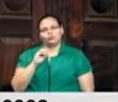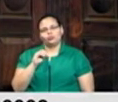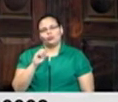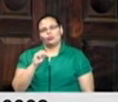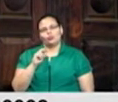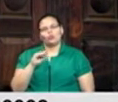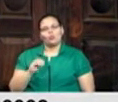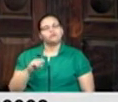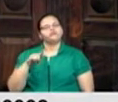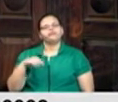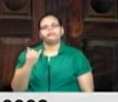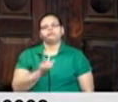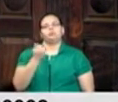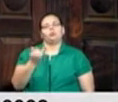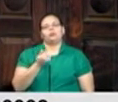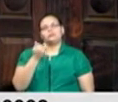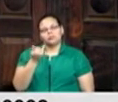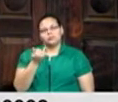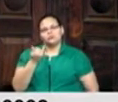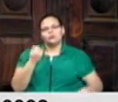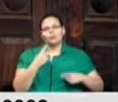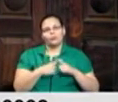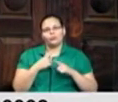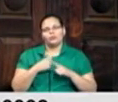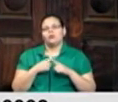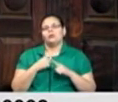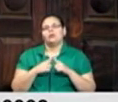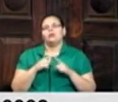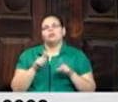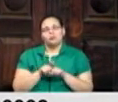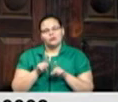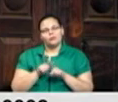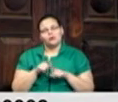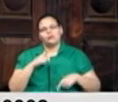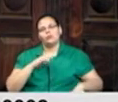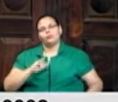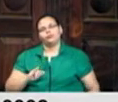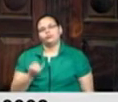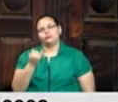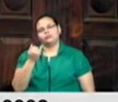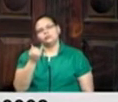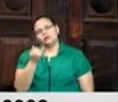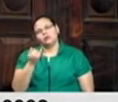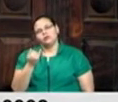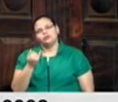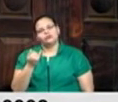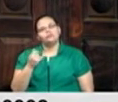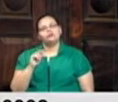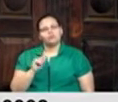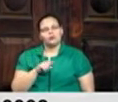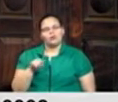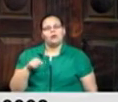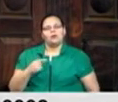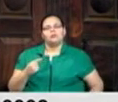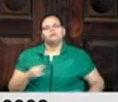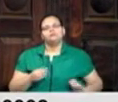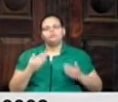extremamente importante, porque também houve a oportunidade de ele